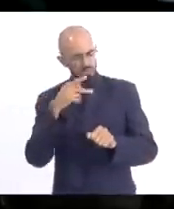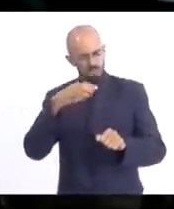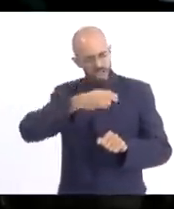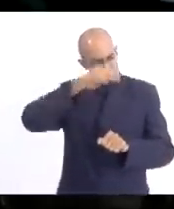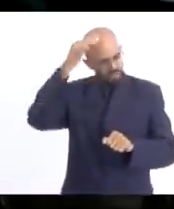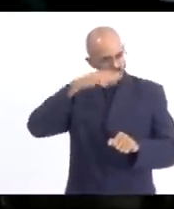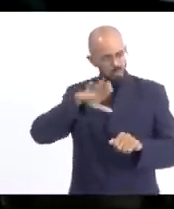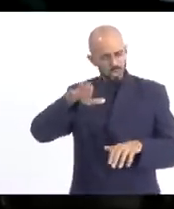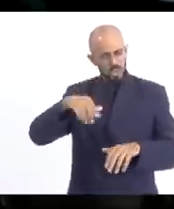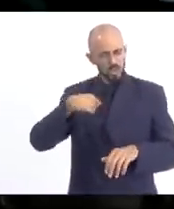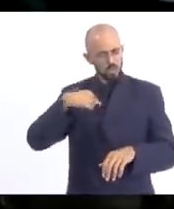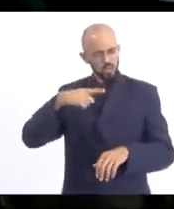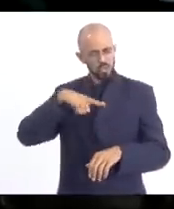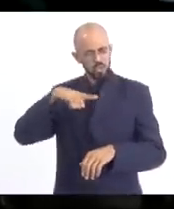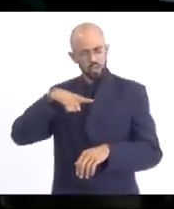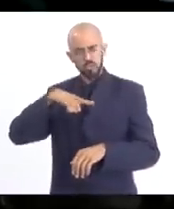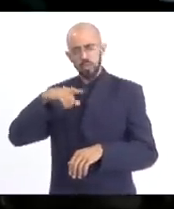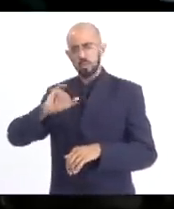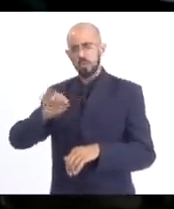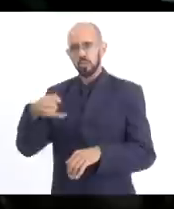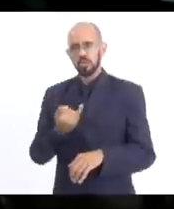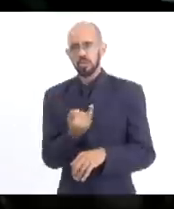tive a oportunidade, só mandou